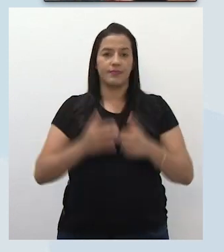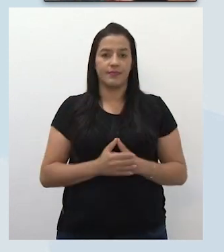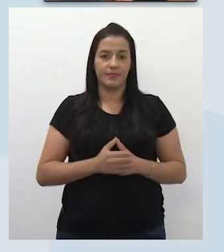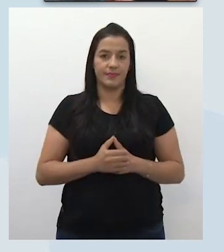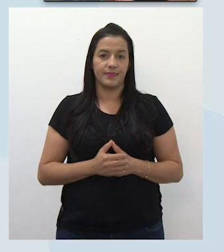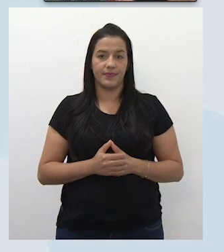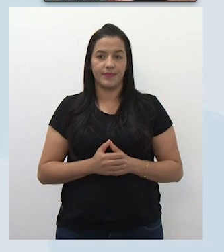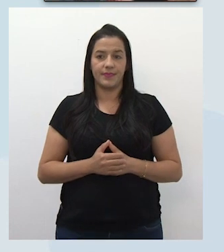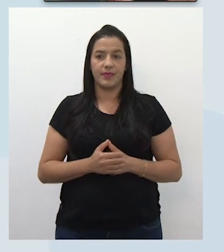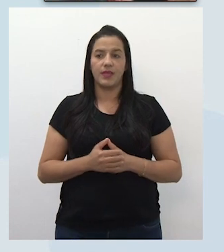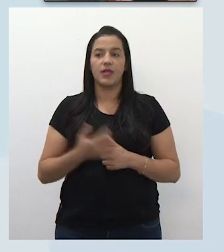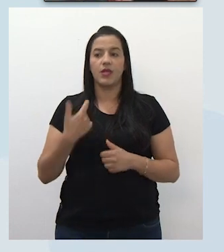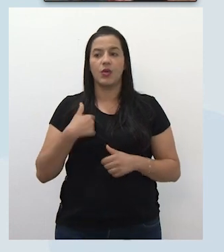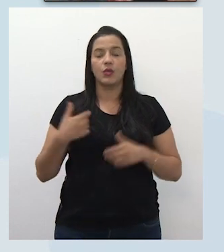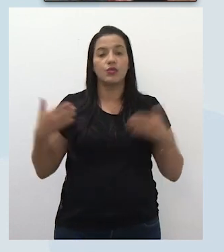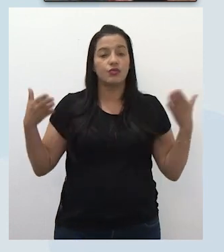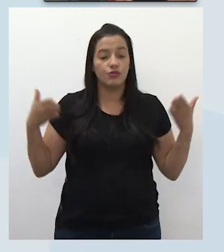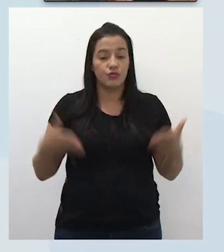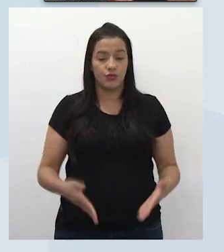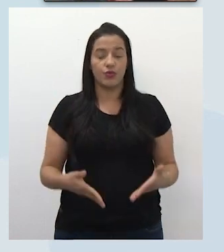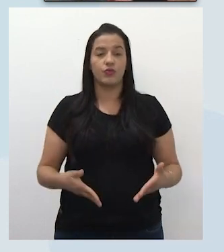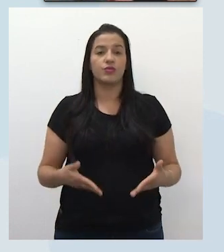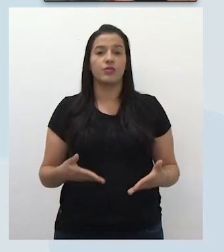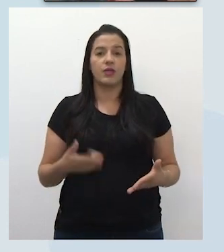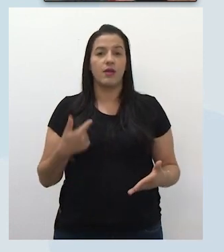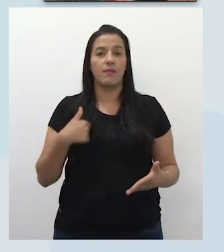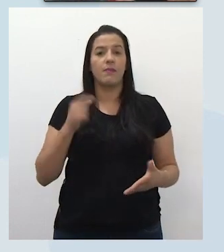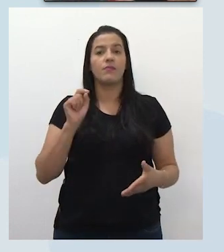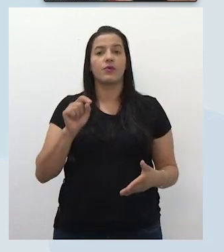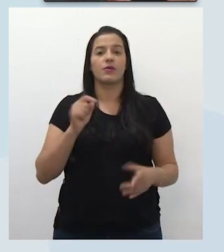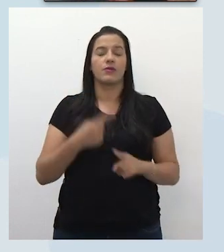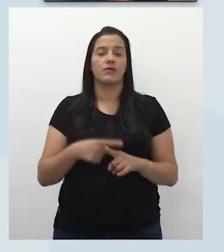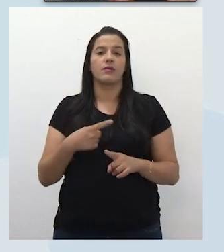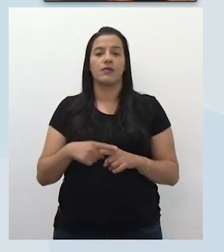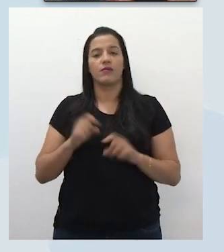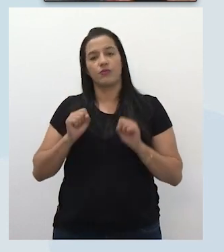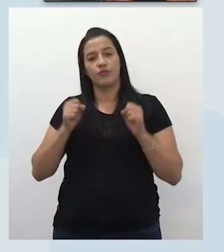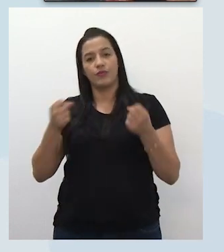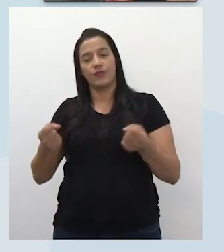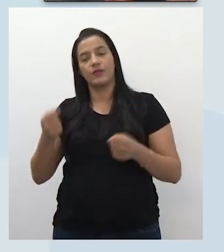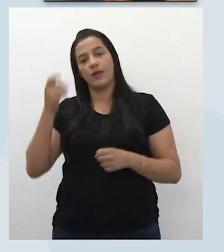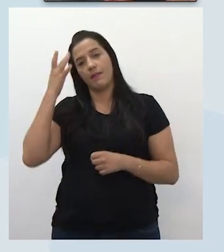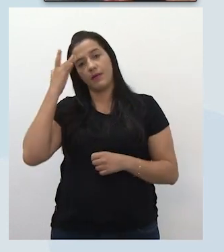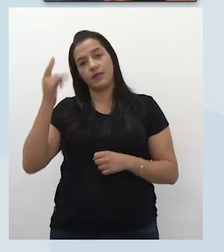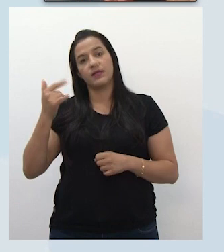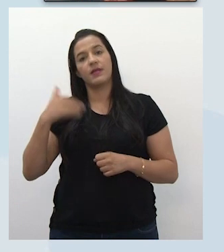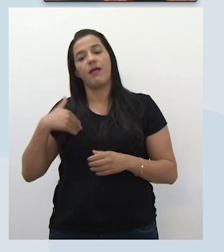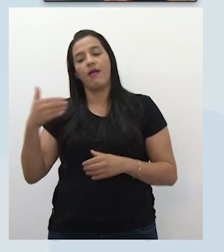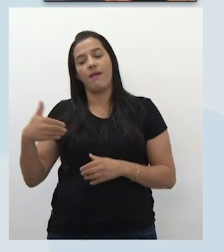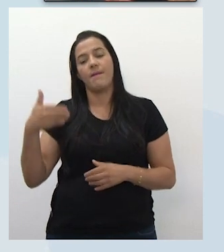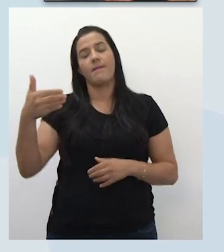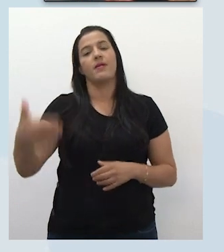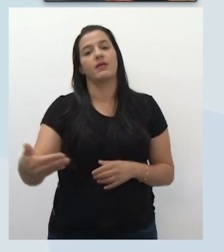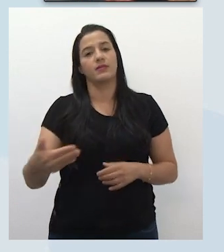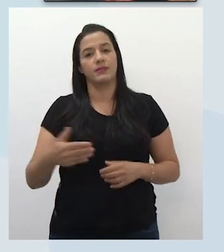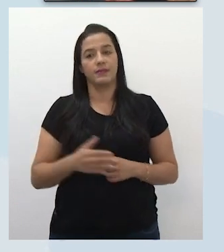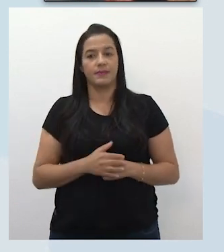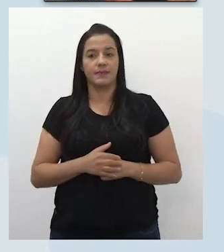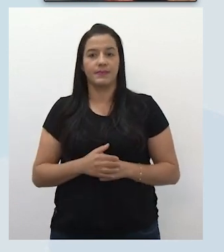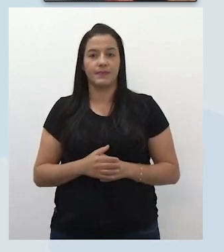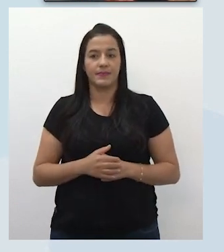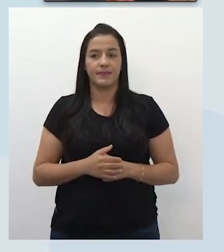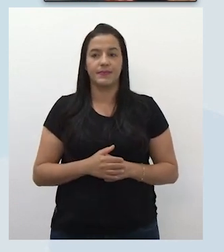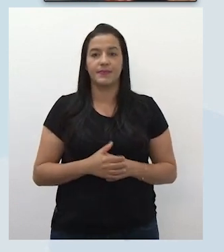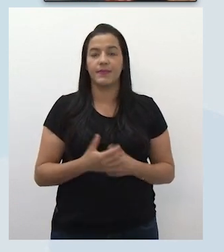seja, hoje eu cheguei até aqui, mas com o meu esforço, amanhã eu posso conseguir chegar um pouco mais adiante, né? Então,